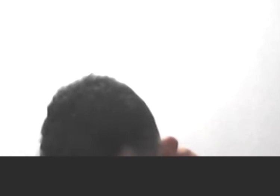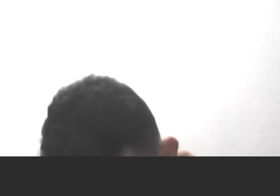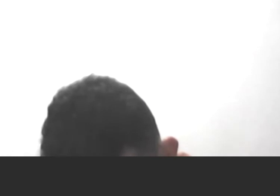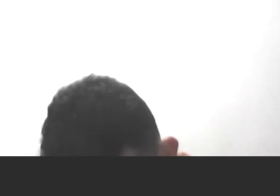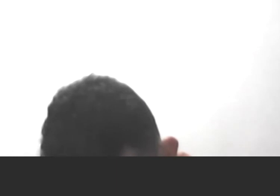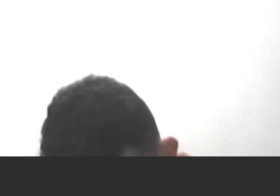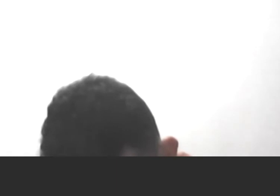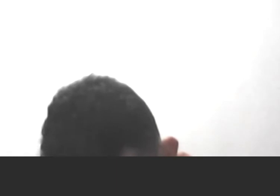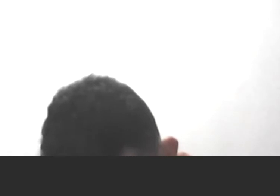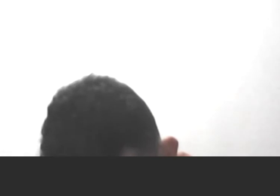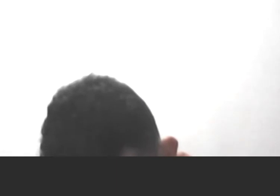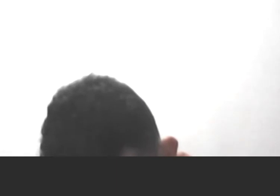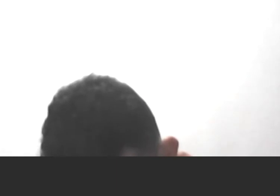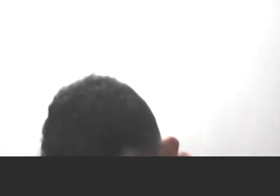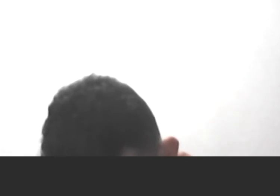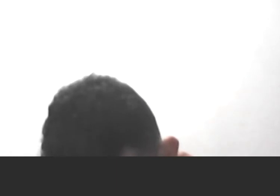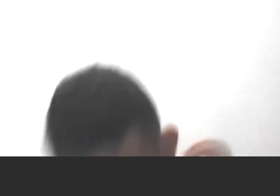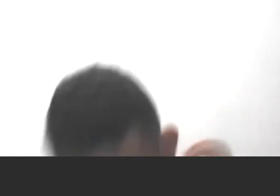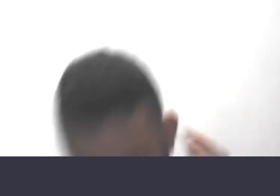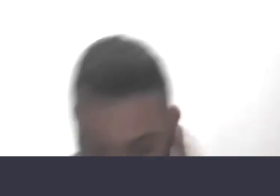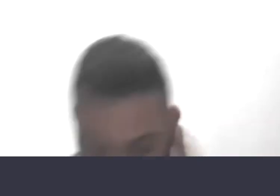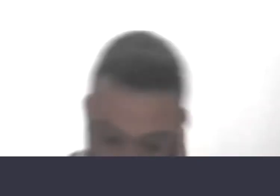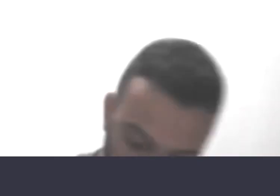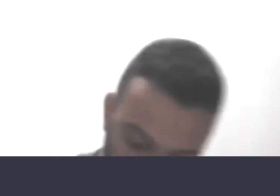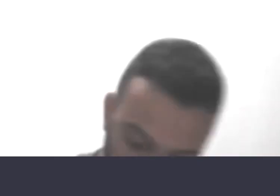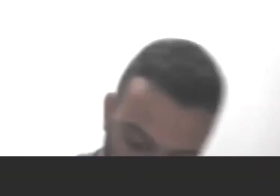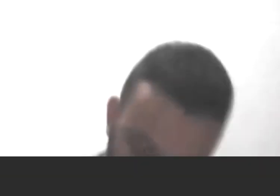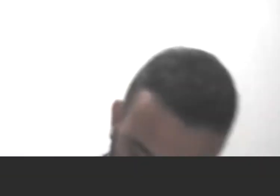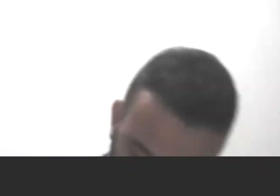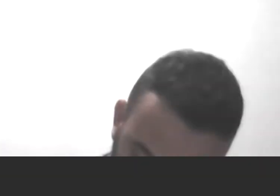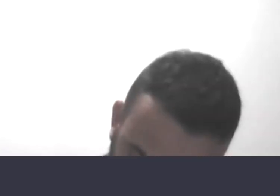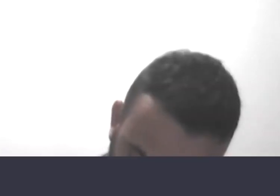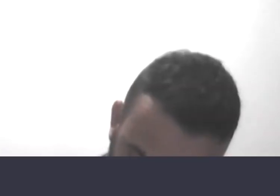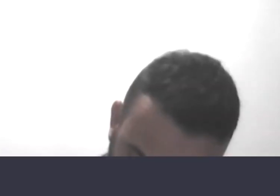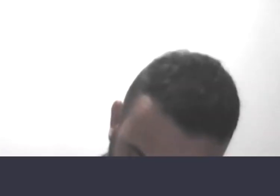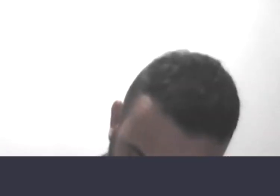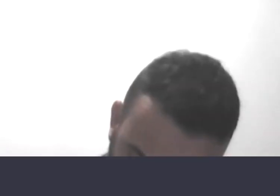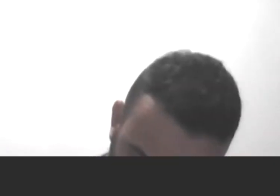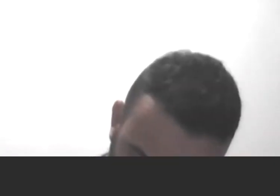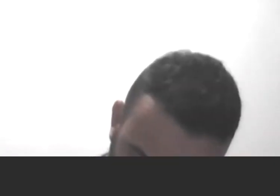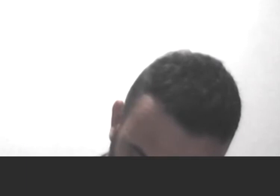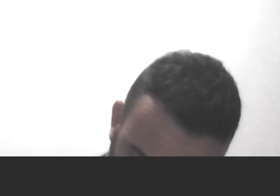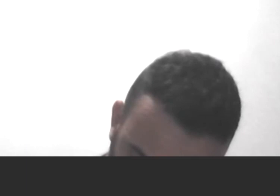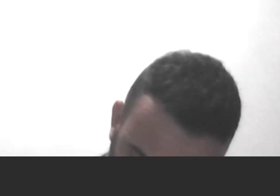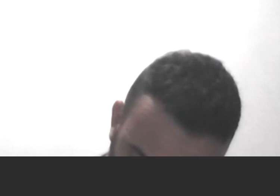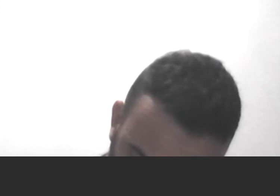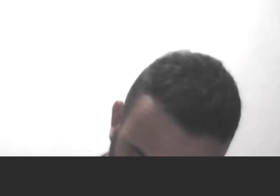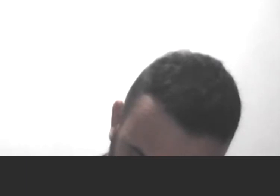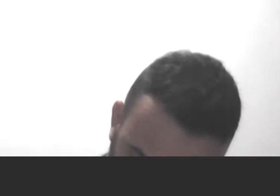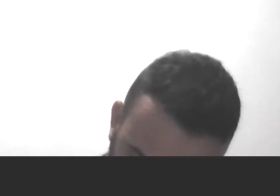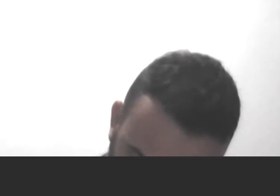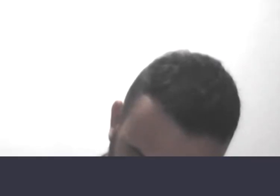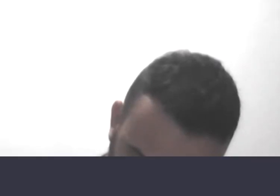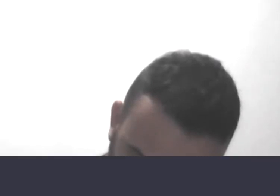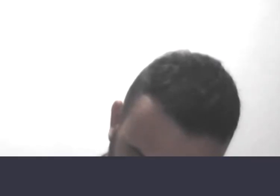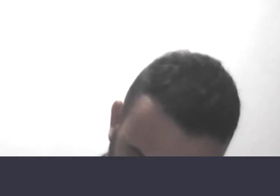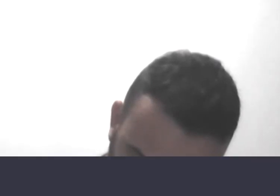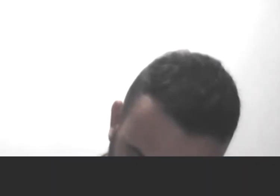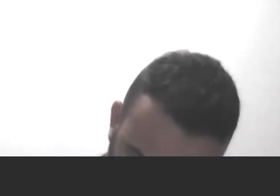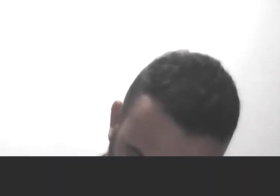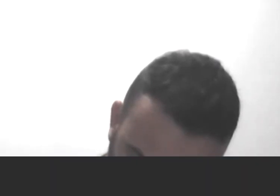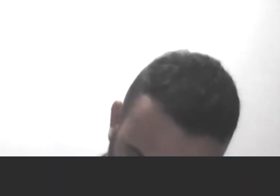uma eficiência competente nas suas aplicações, tem uma eficiência baixa, porque não sabe usar um redutor, tá entendendo? E